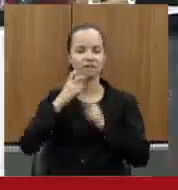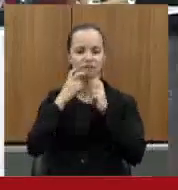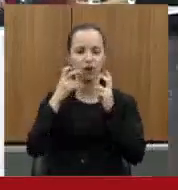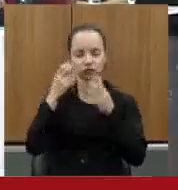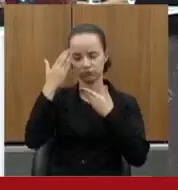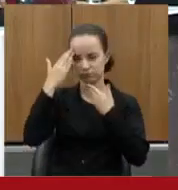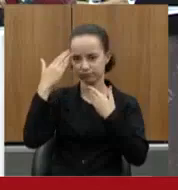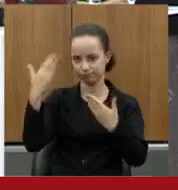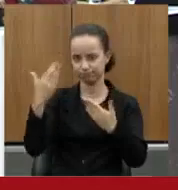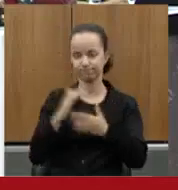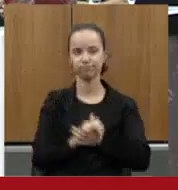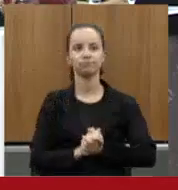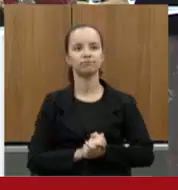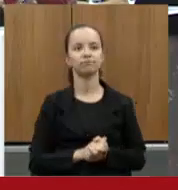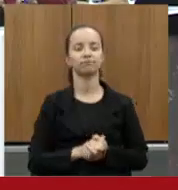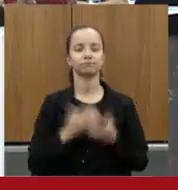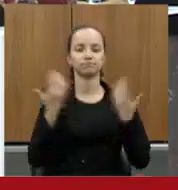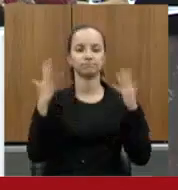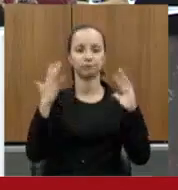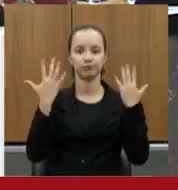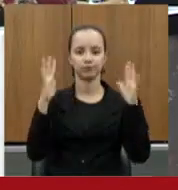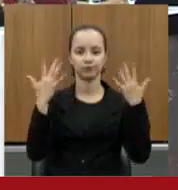presidente.